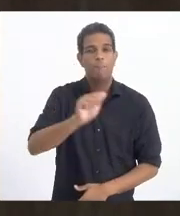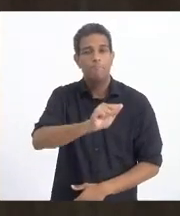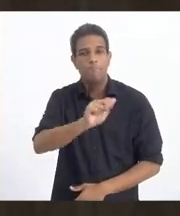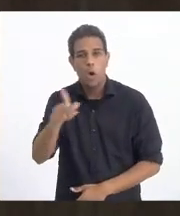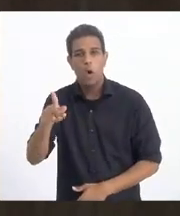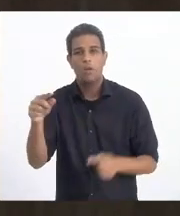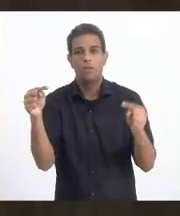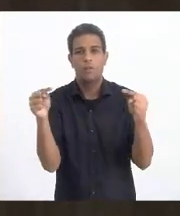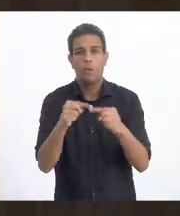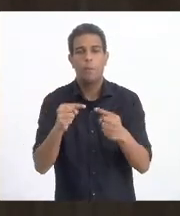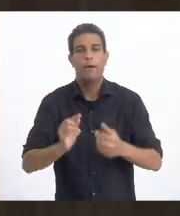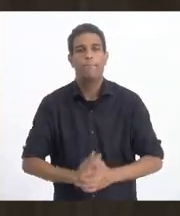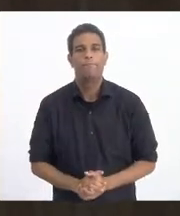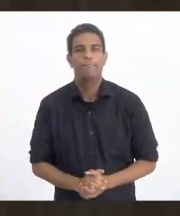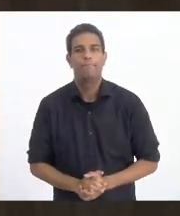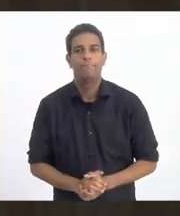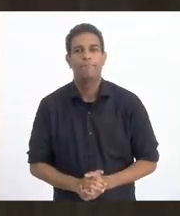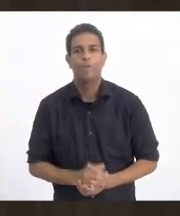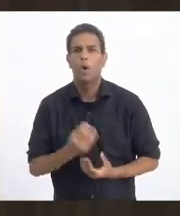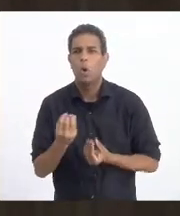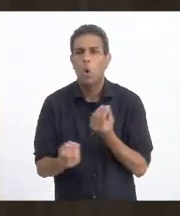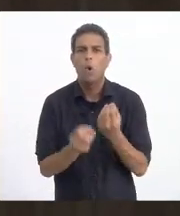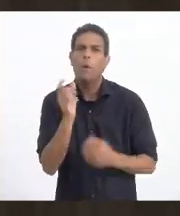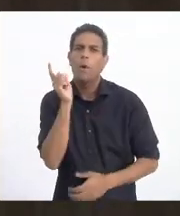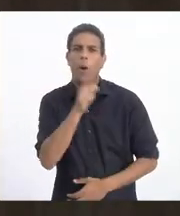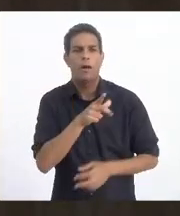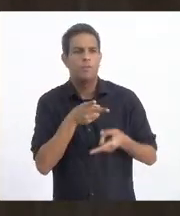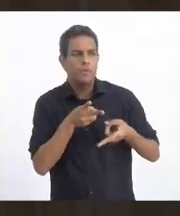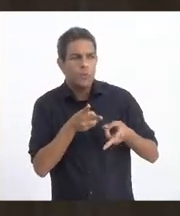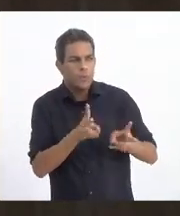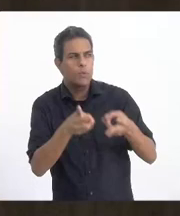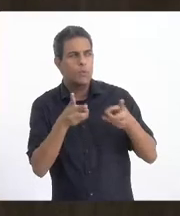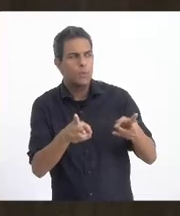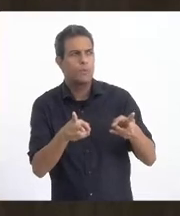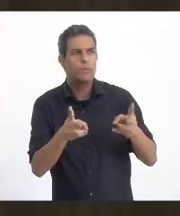pouco mais da gratificação, não ganharam, continuou ganhando